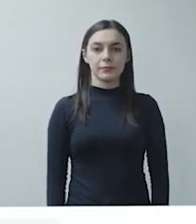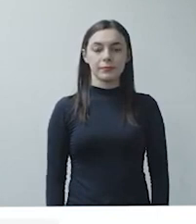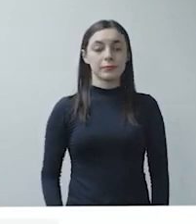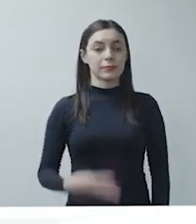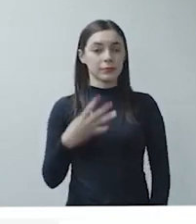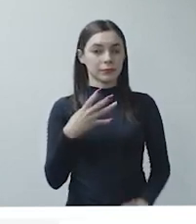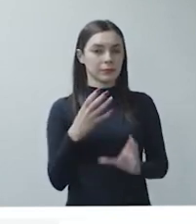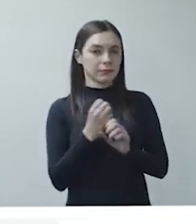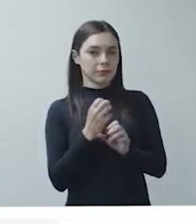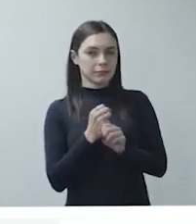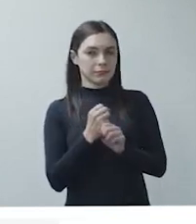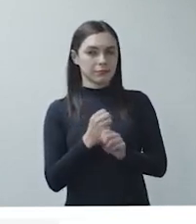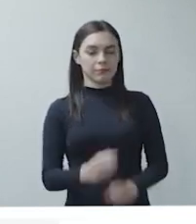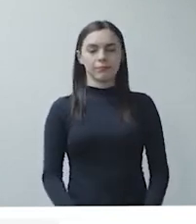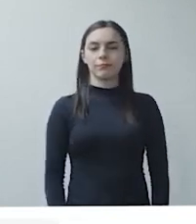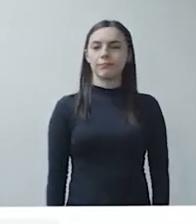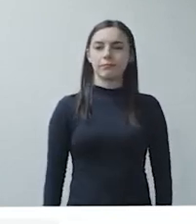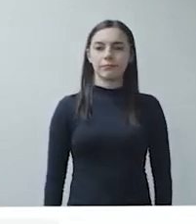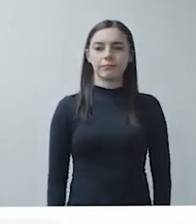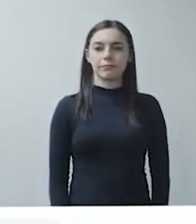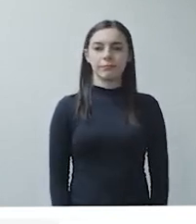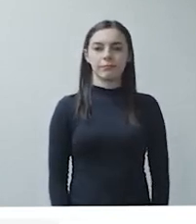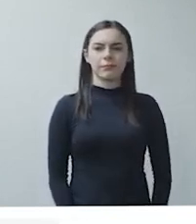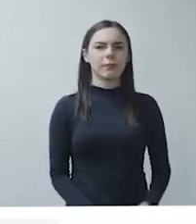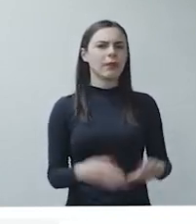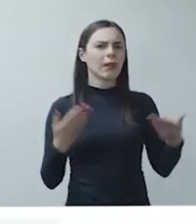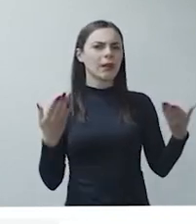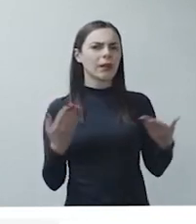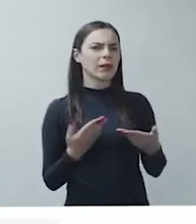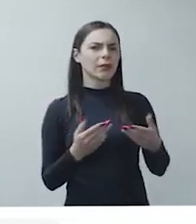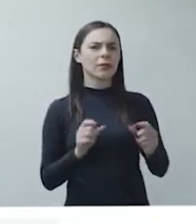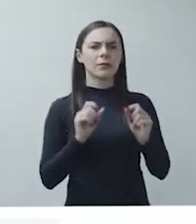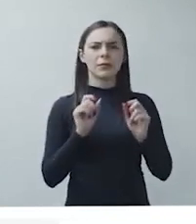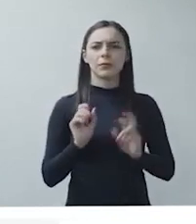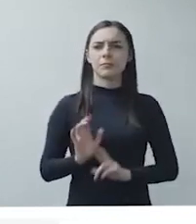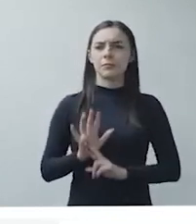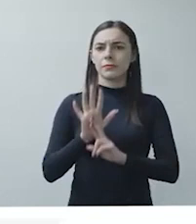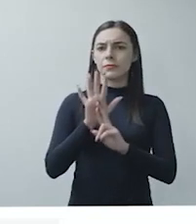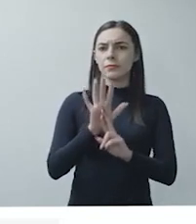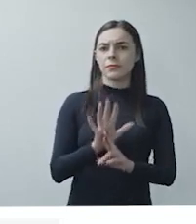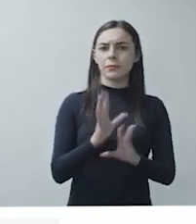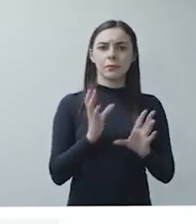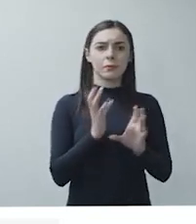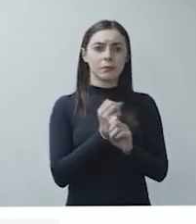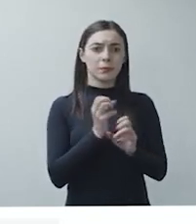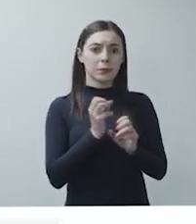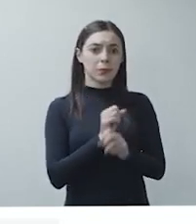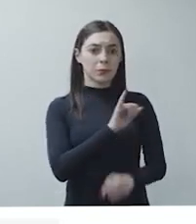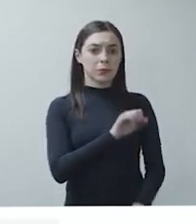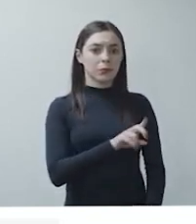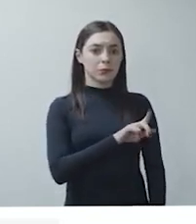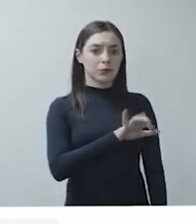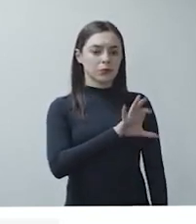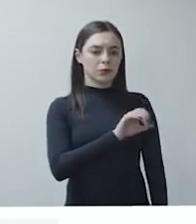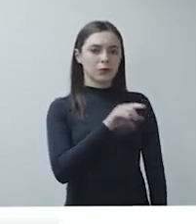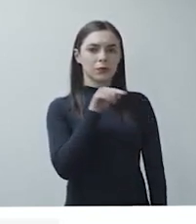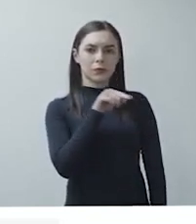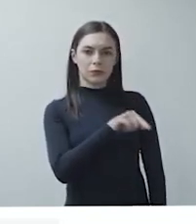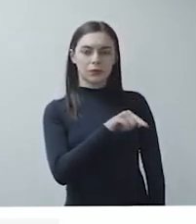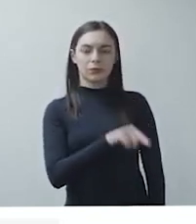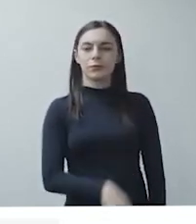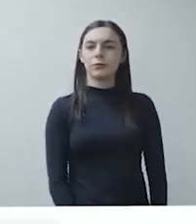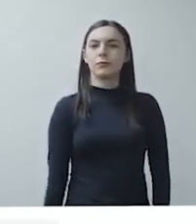4 pontos. Agora, vamos ver a operação que representa os pontos que Júlio fez.